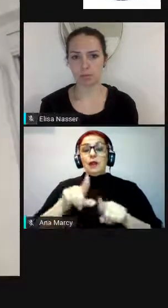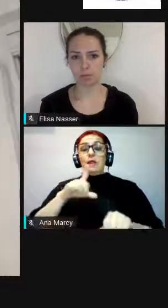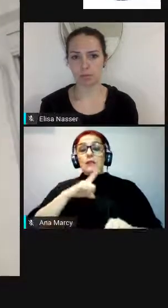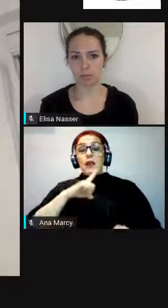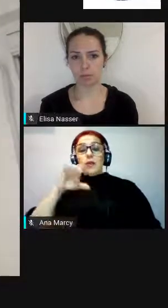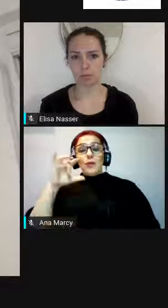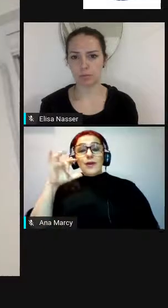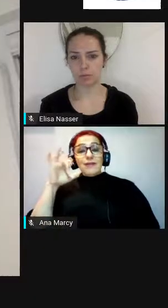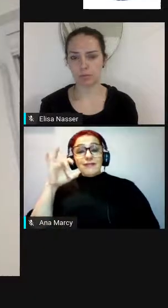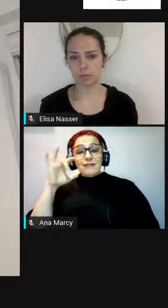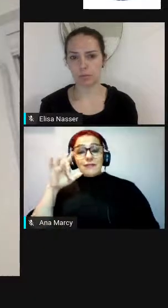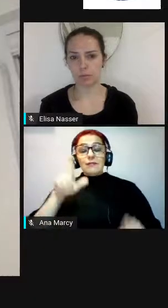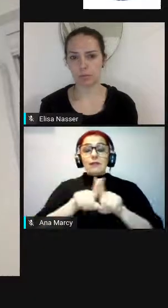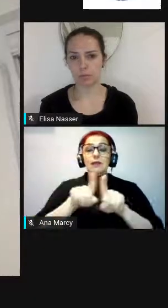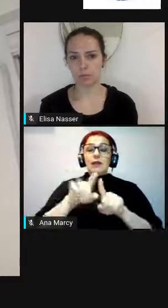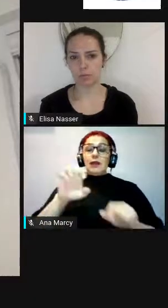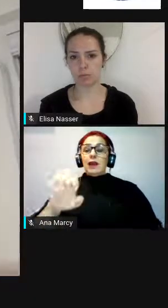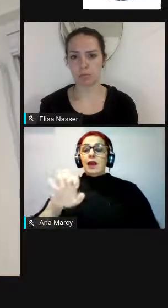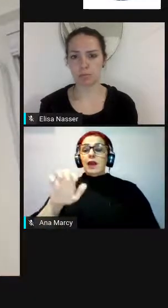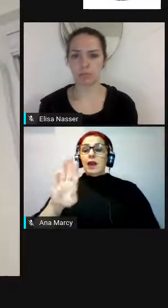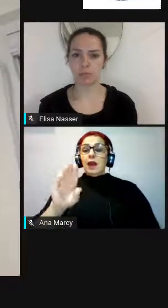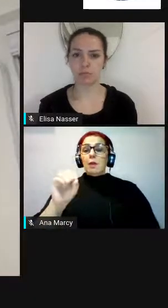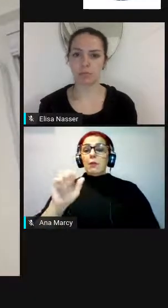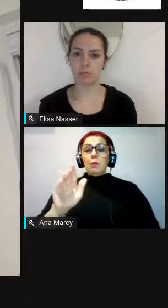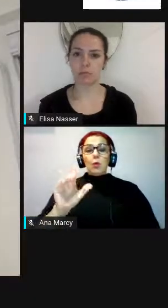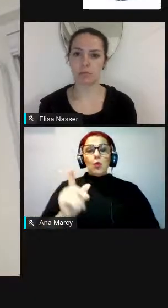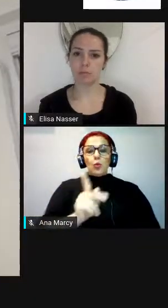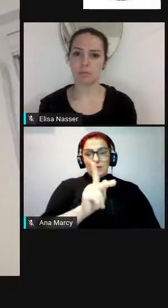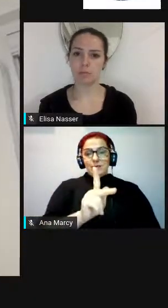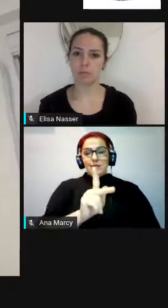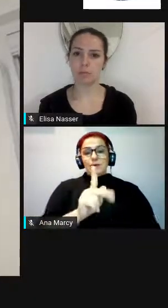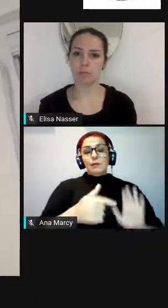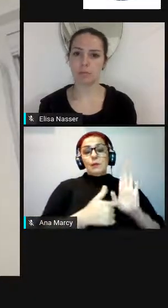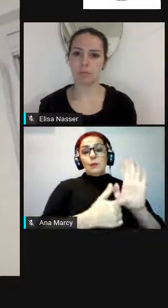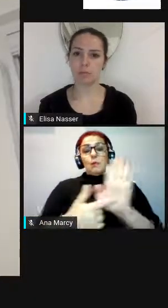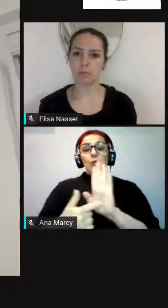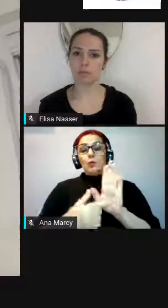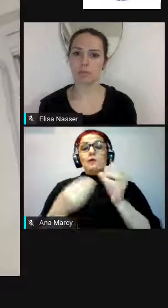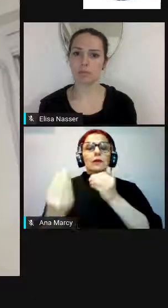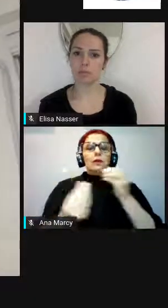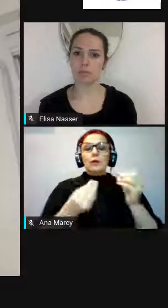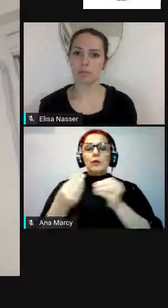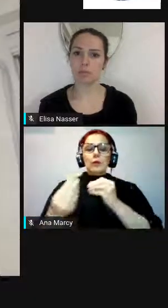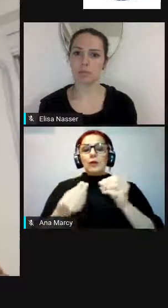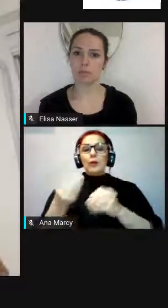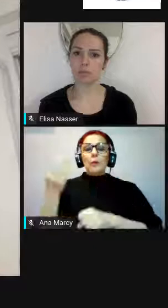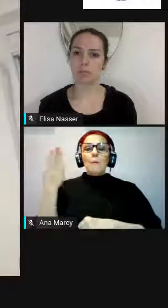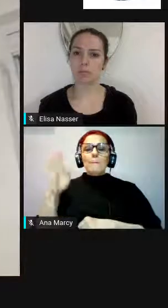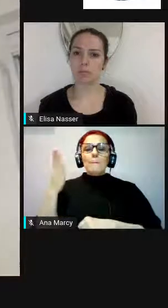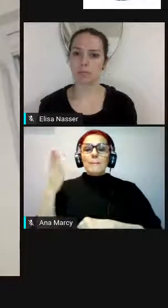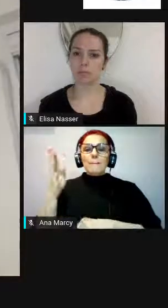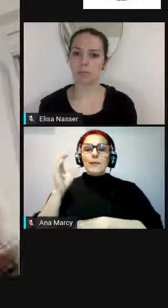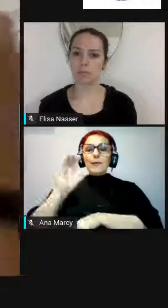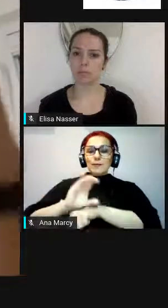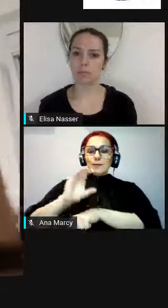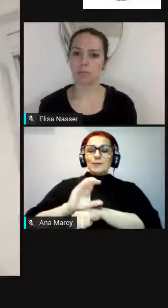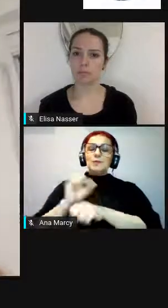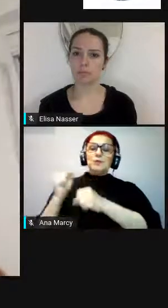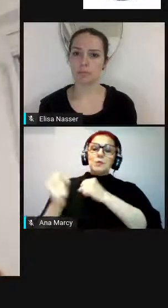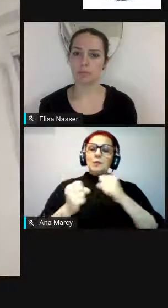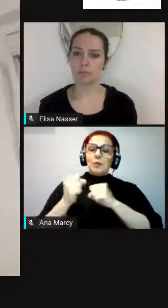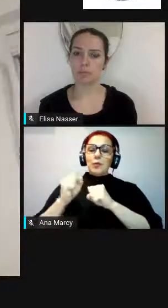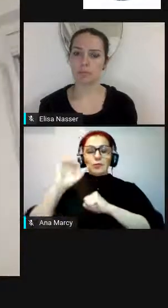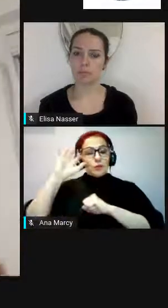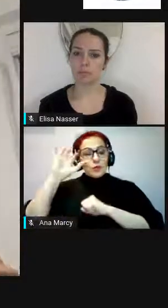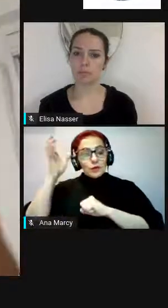que ensina né o profissional biólogo a trabalhar com isso executar esse tipo de serviço e assim todos os essa Gama de serviço